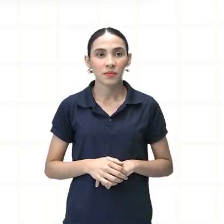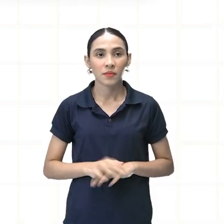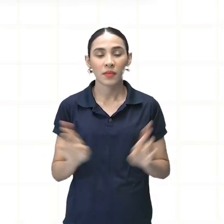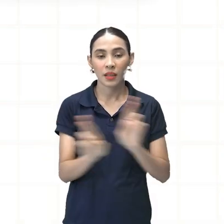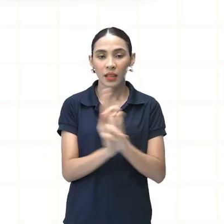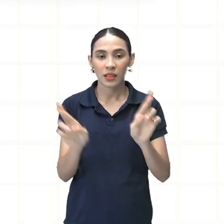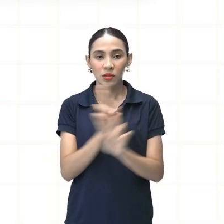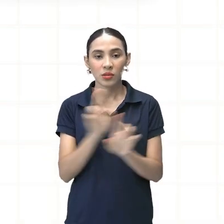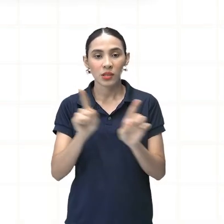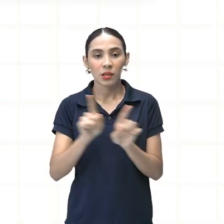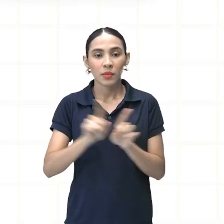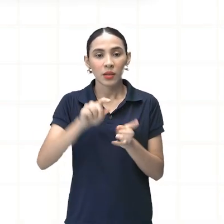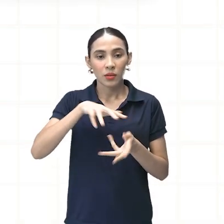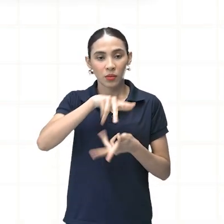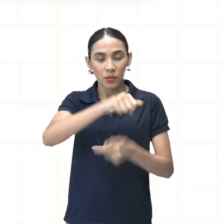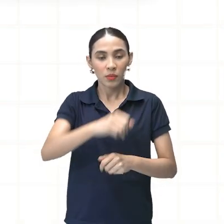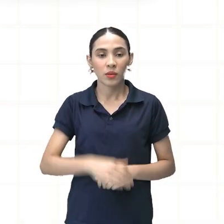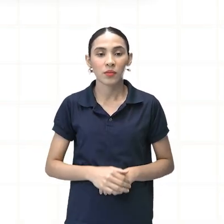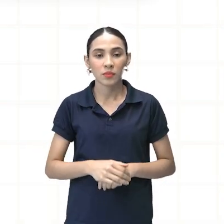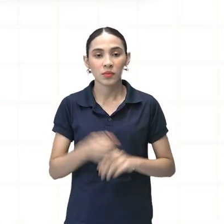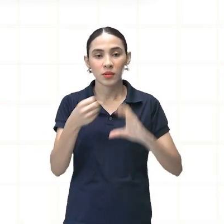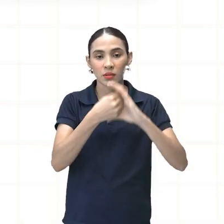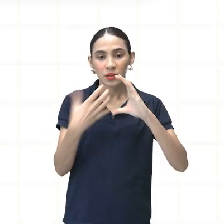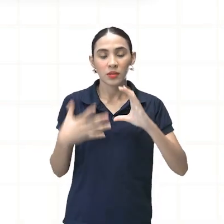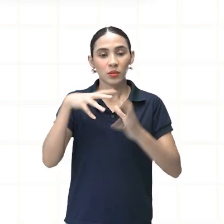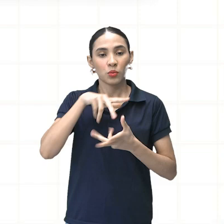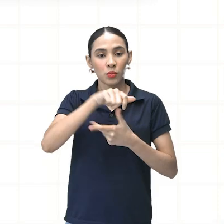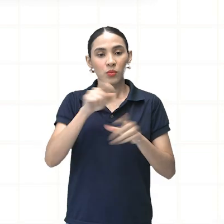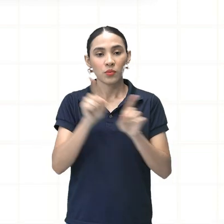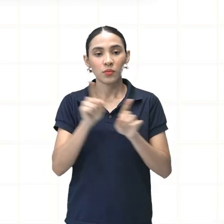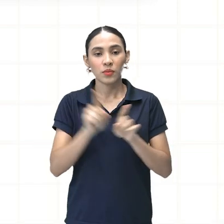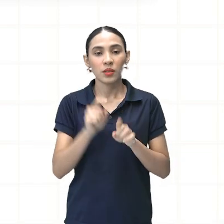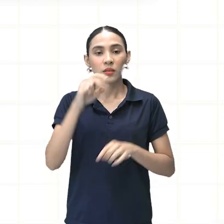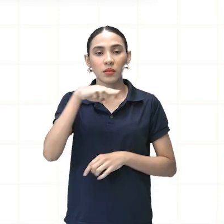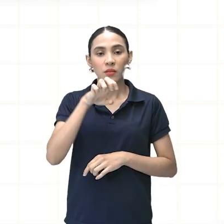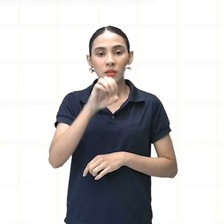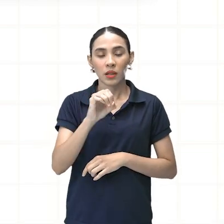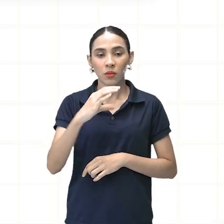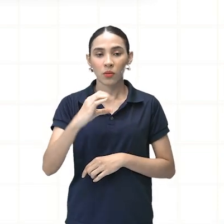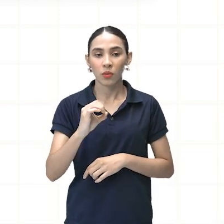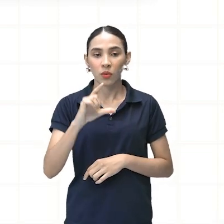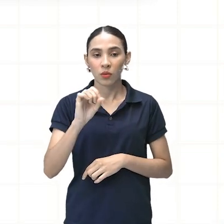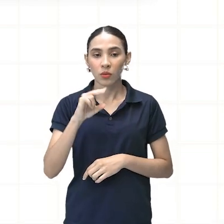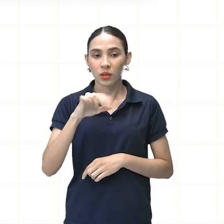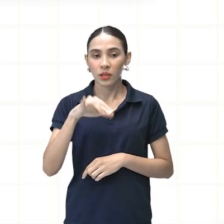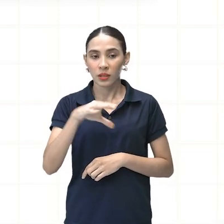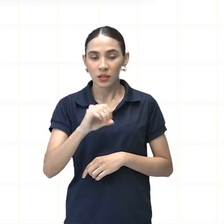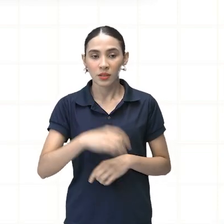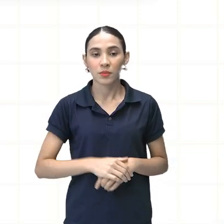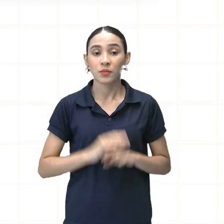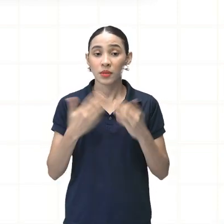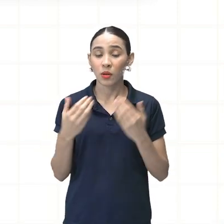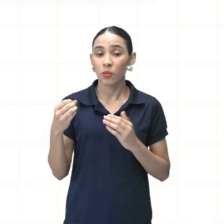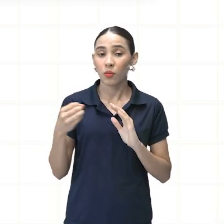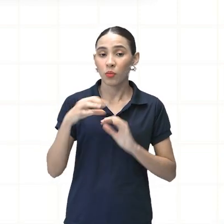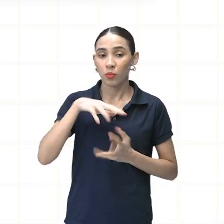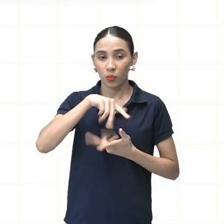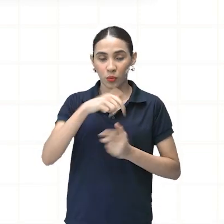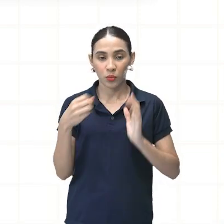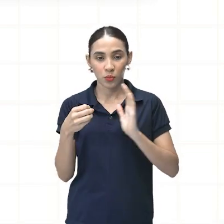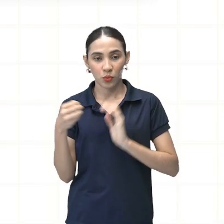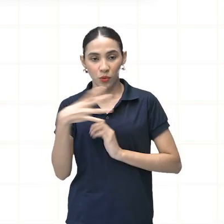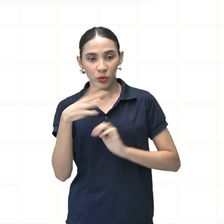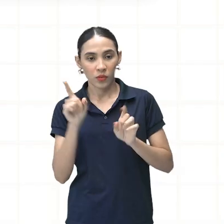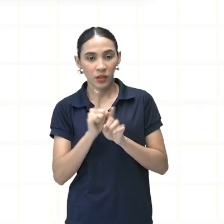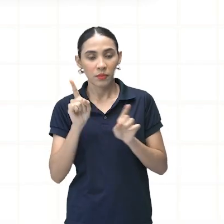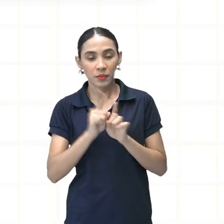nas relações globais e na configuração do mundo, né? O neocolonialismo, tá? Desse mundo moderno que a gente vivencia. E